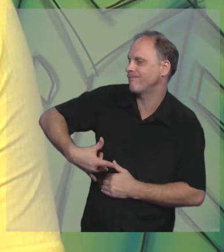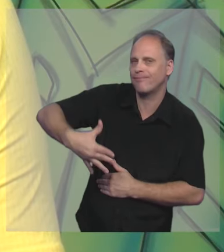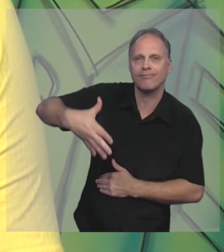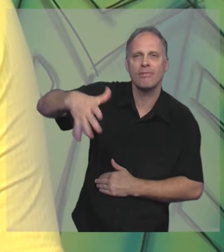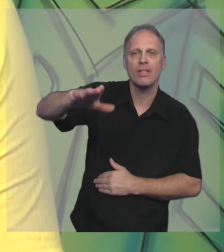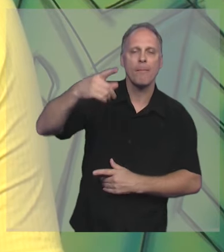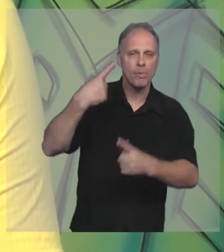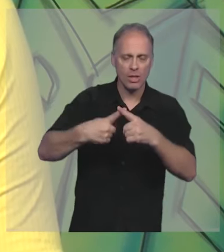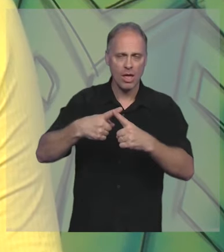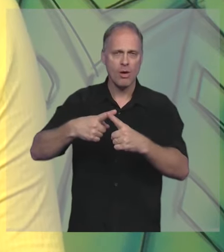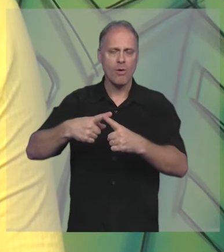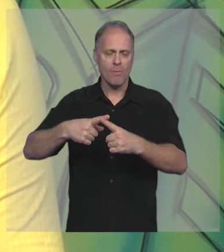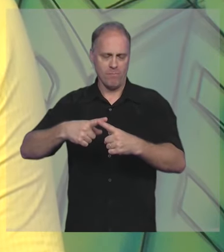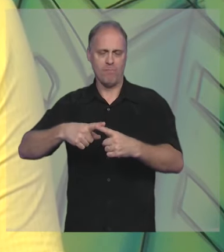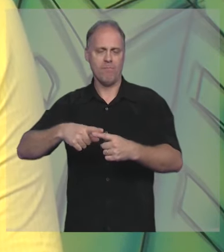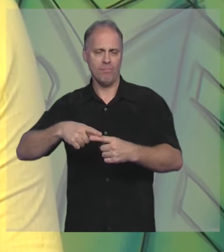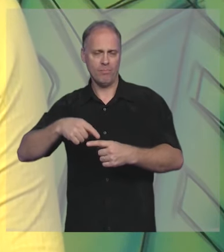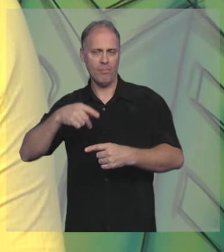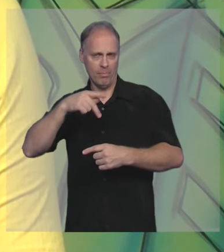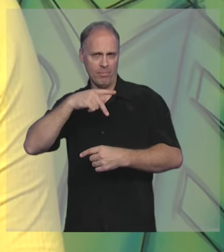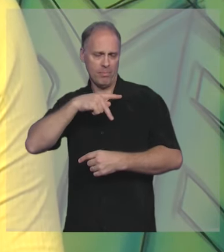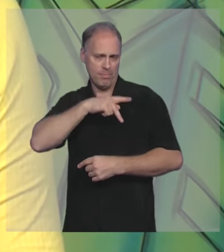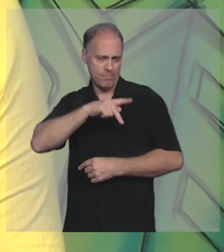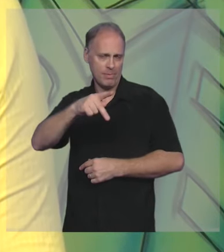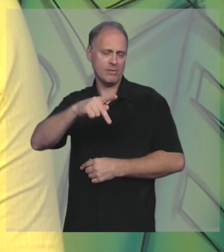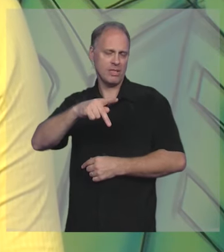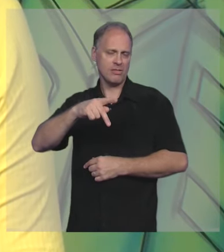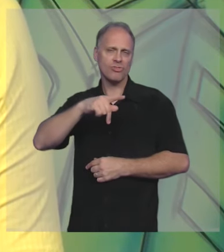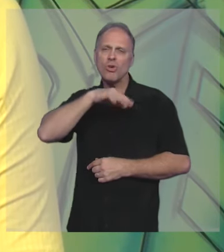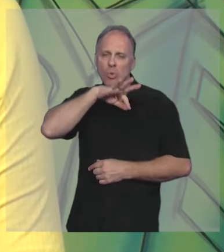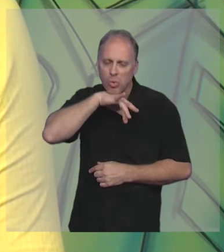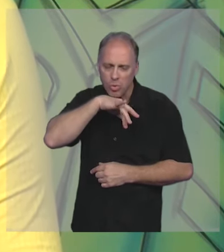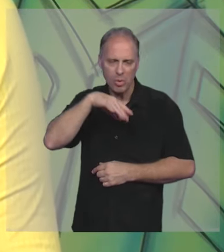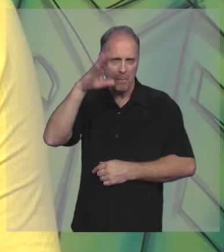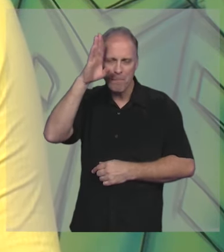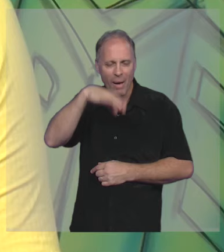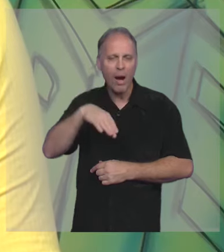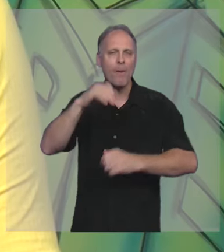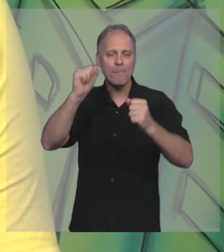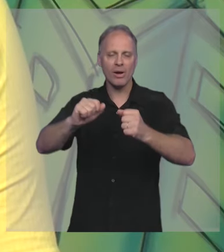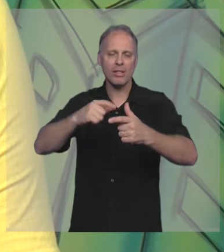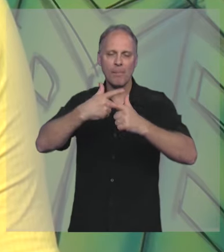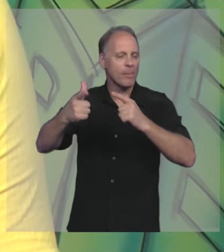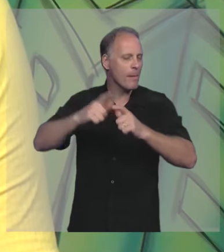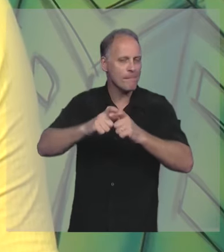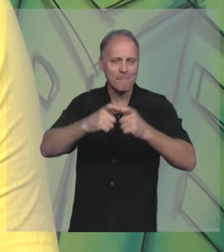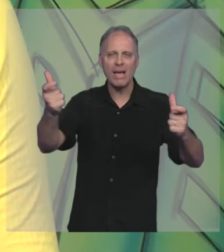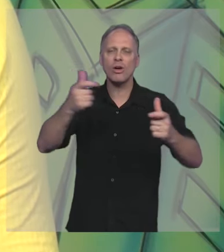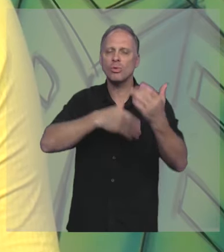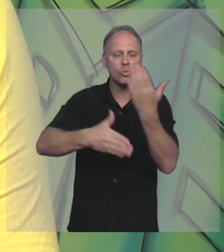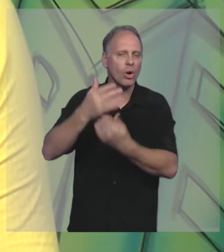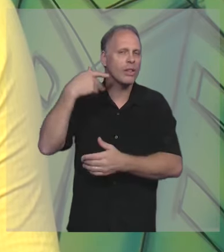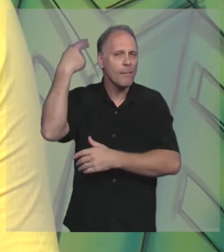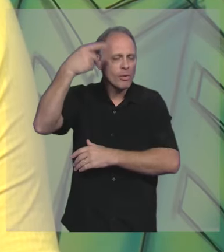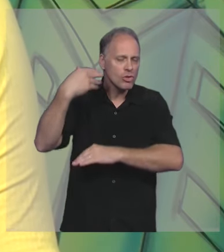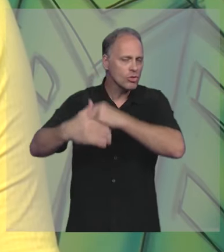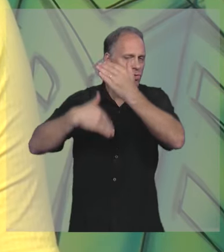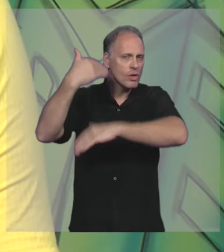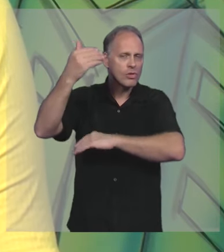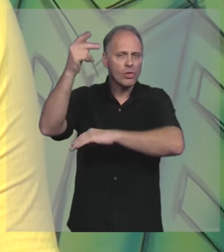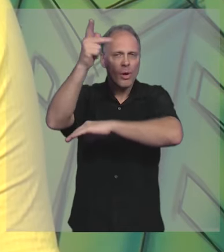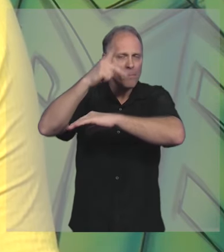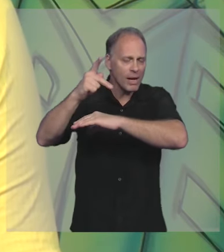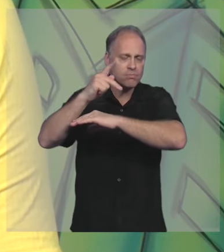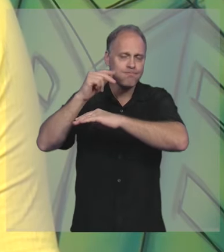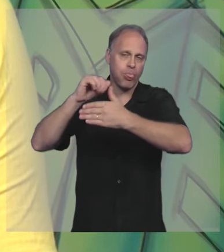porque uma má eleição, um mau candidato, ele consequentemente pode vir a travar novamente todas as políticas de desenvolvimento